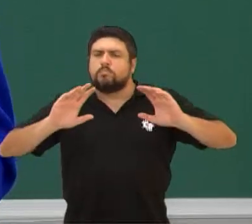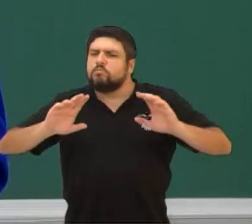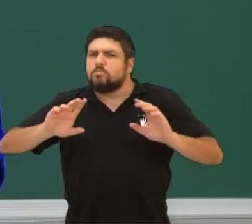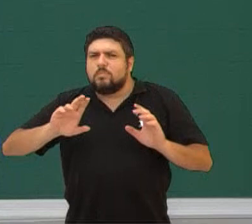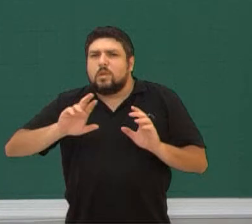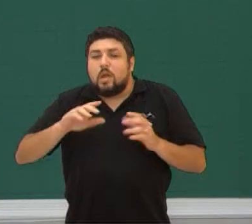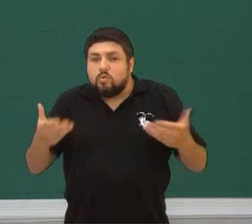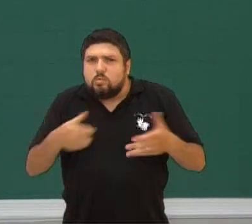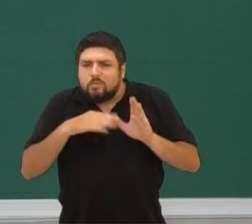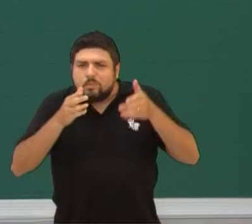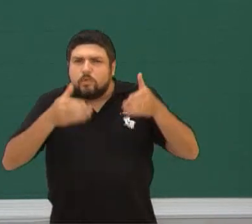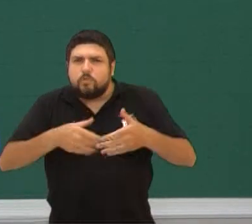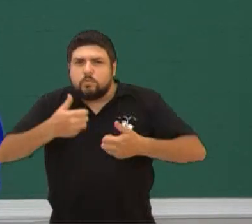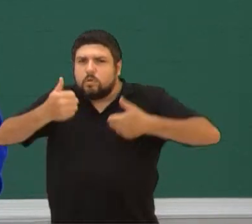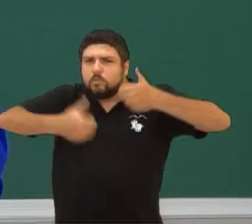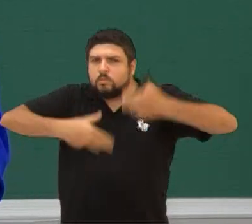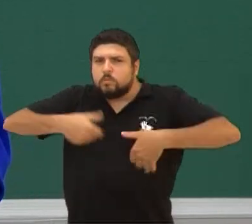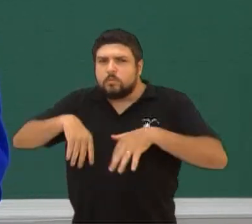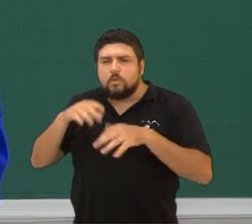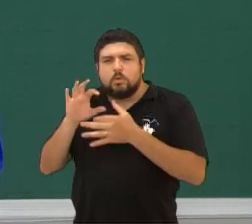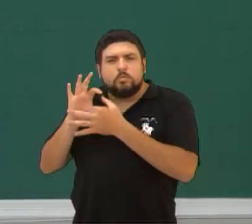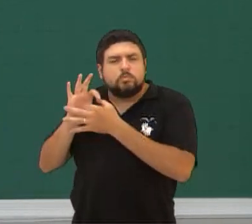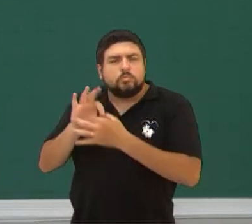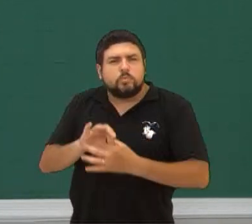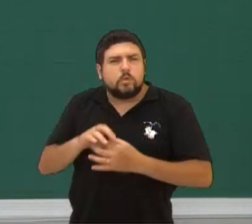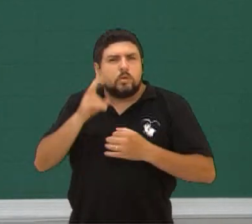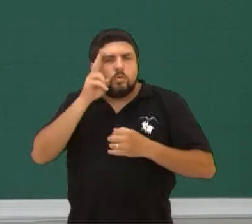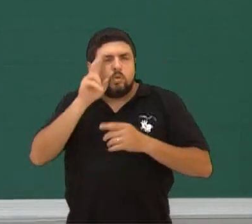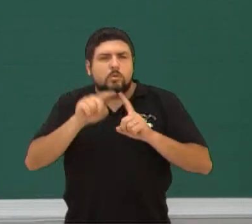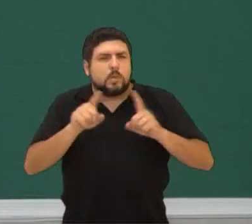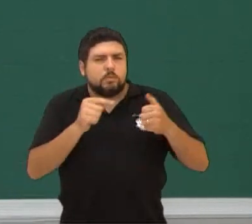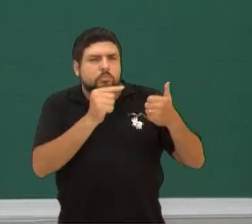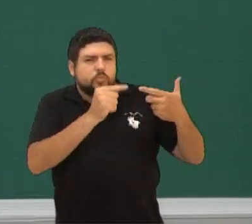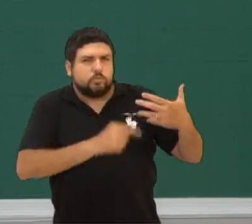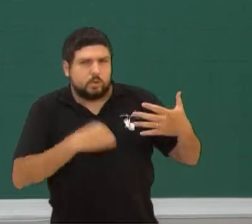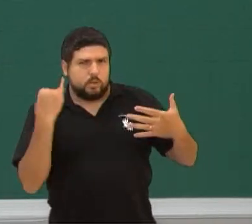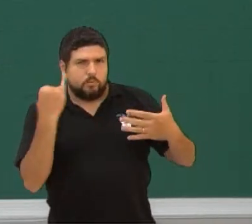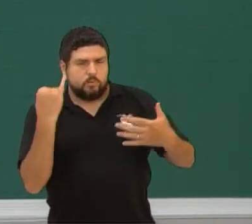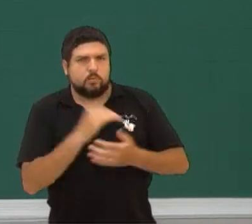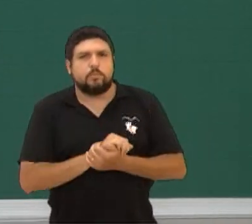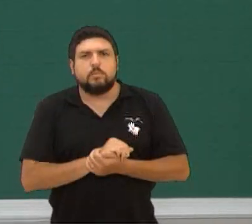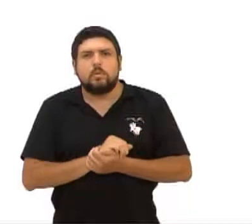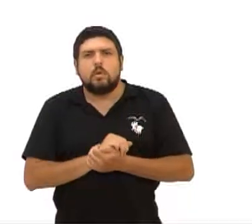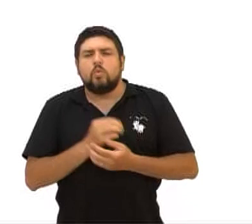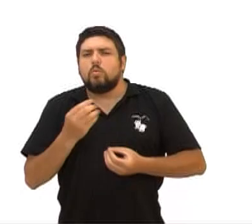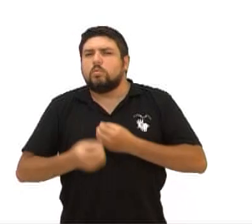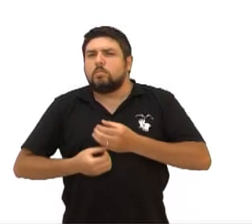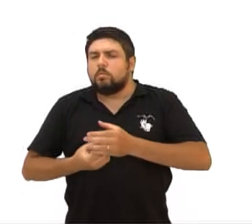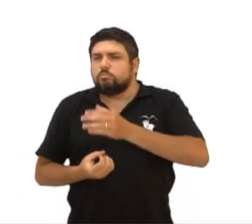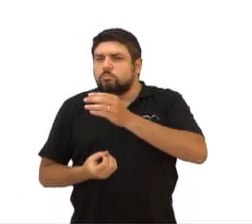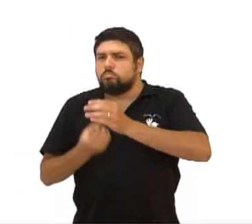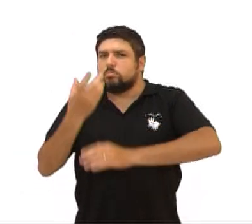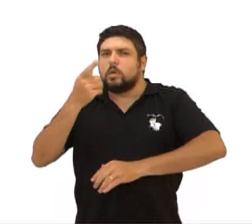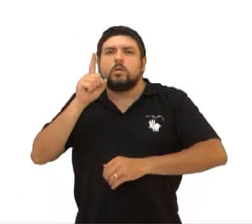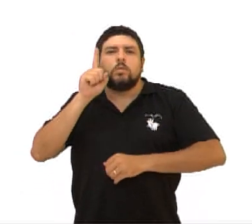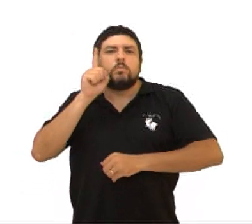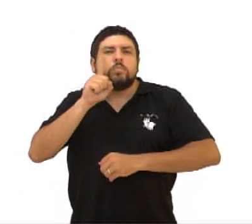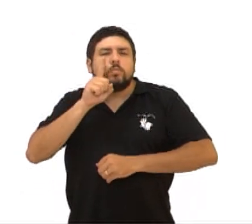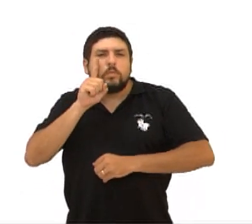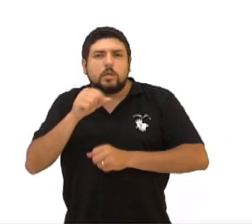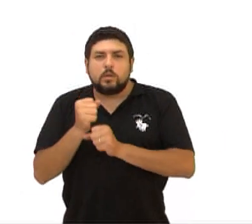da história dele, mas alguns aspectos que são de importância para a gente aqui, né? Então, é um esporte que surgiu lá nos Estados Unidos, em Massachusetts,